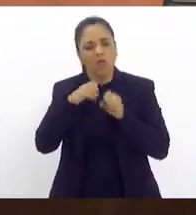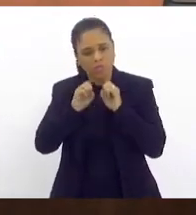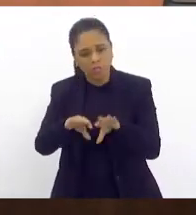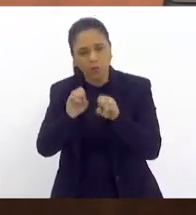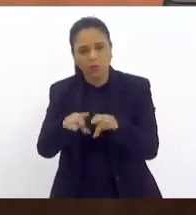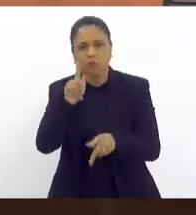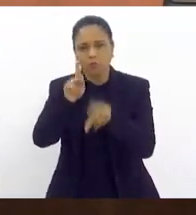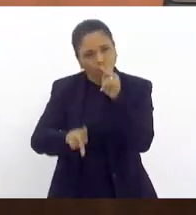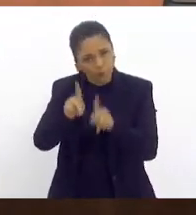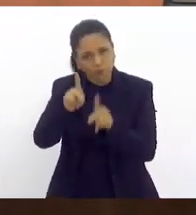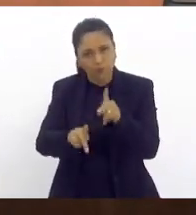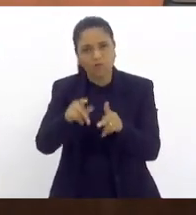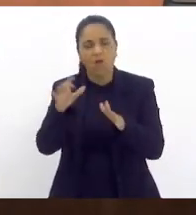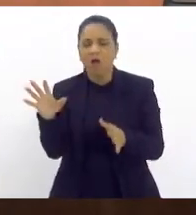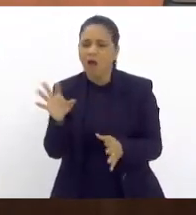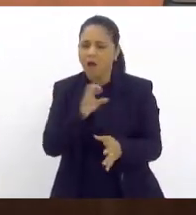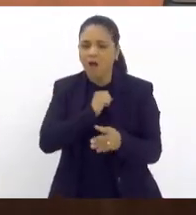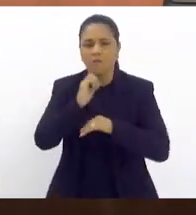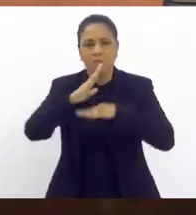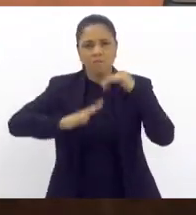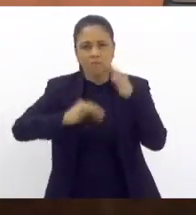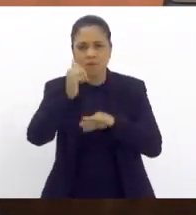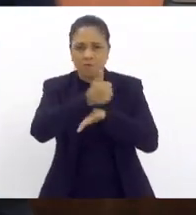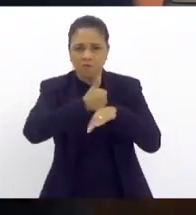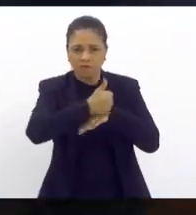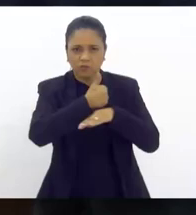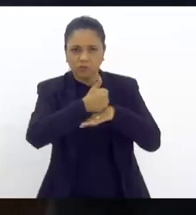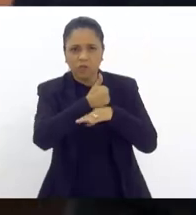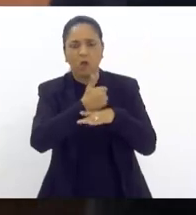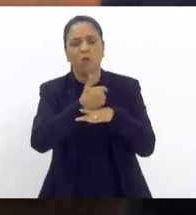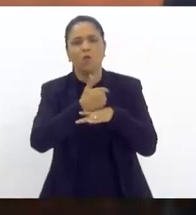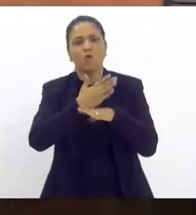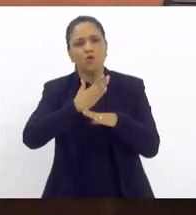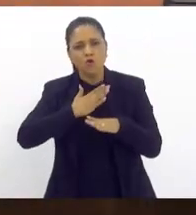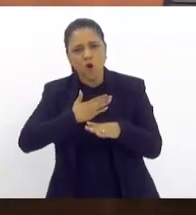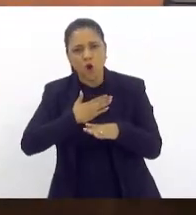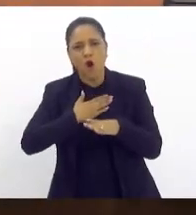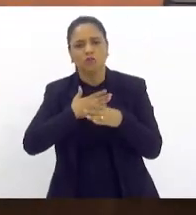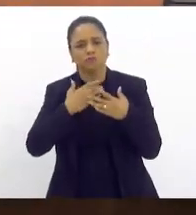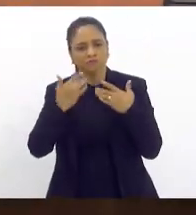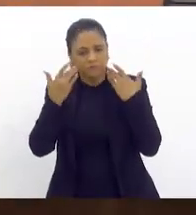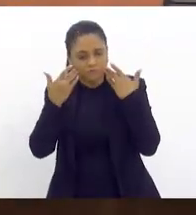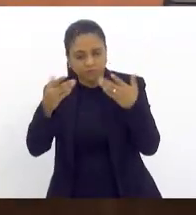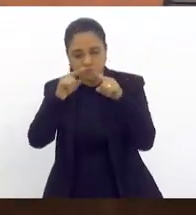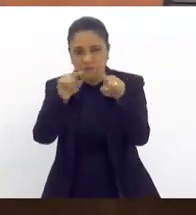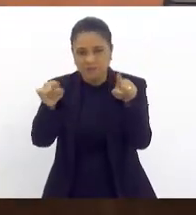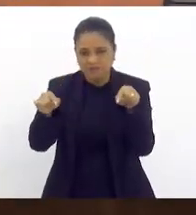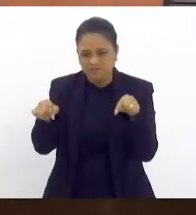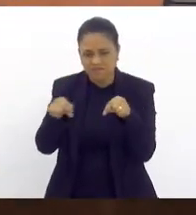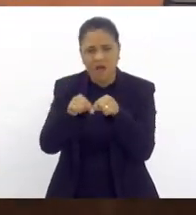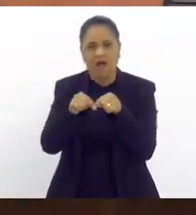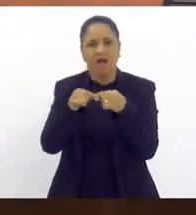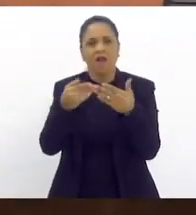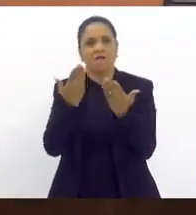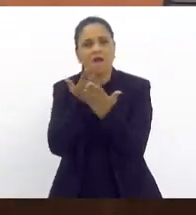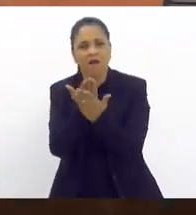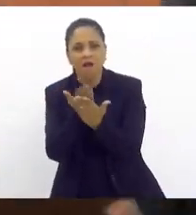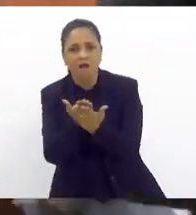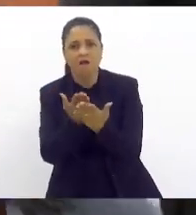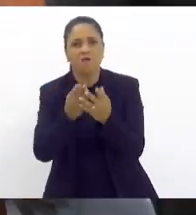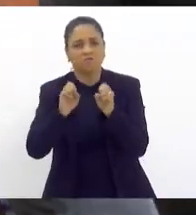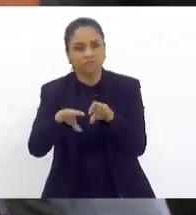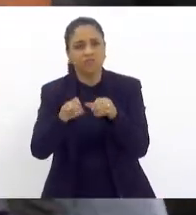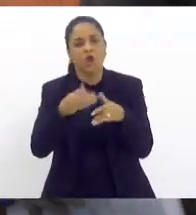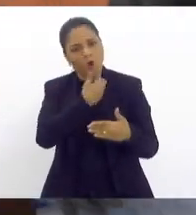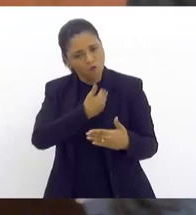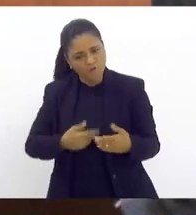minha profissão amo fazer parte de uma categoria que tá exposta na sala de aula que está exposta infelizmente aos